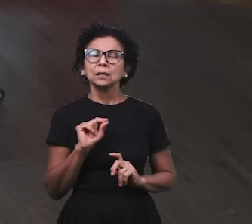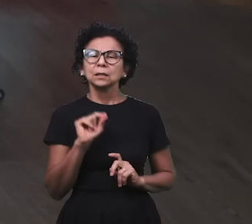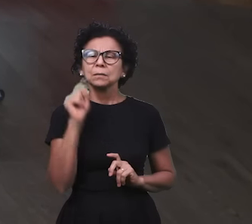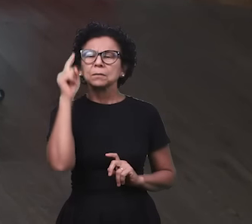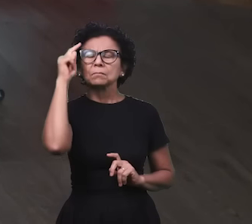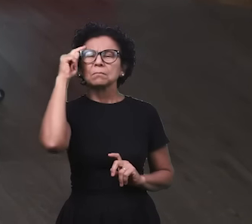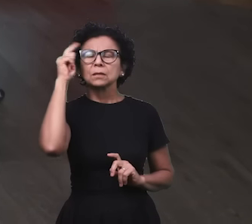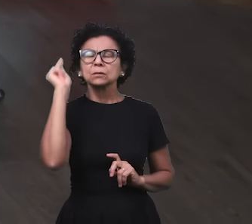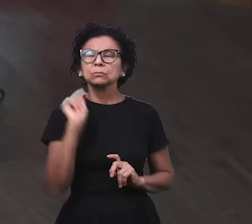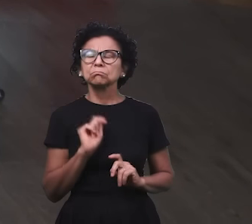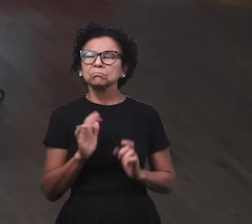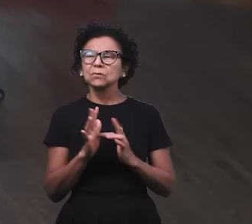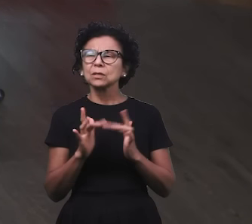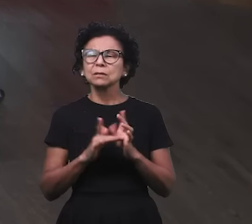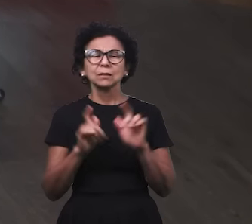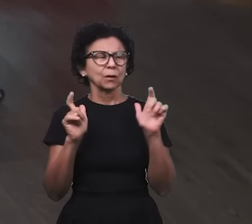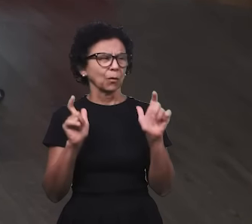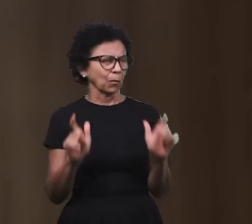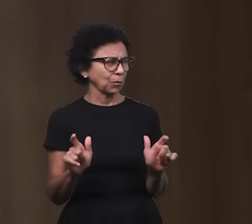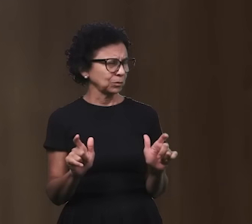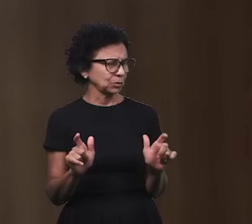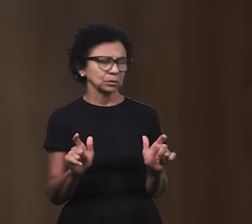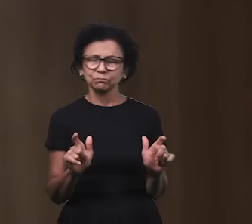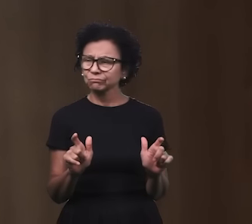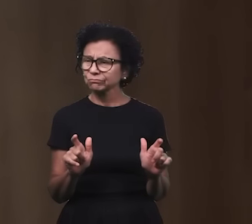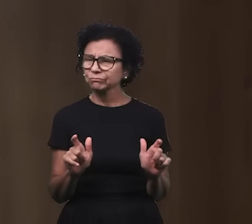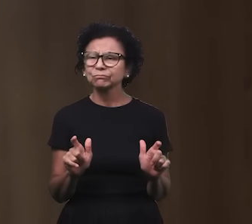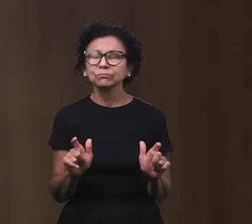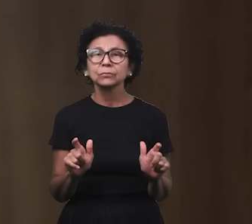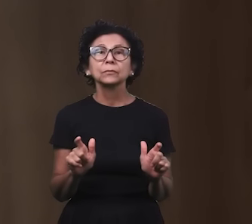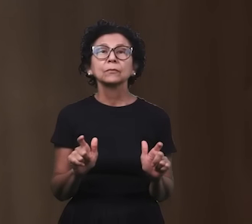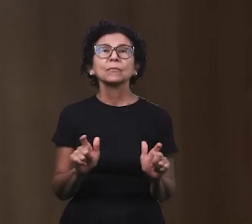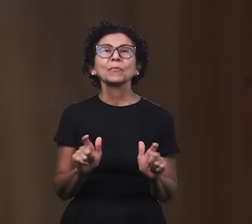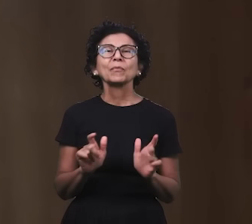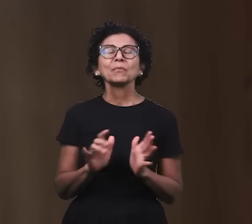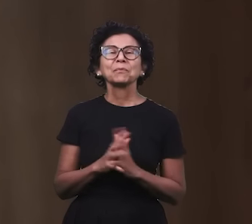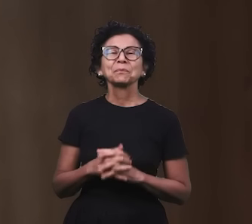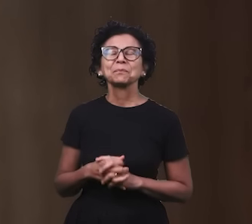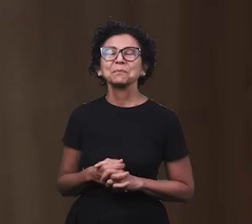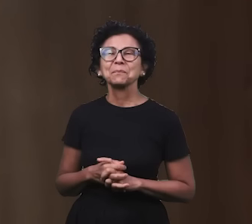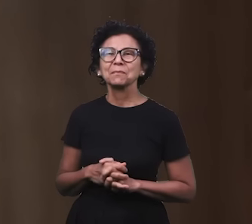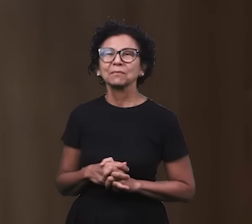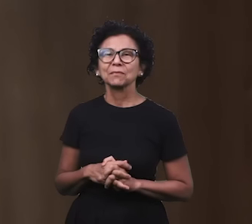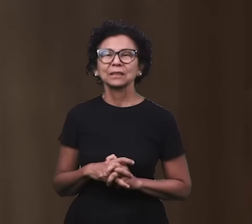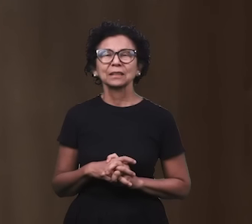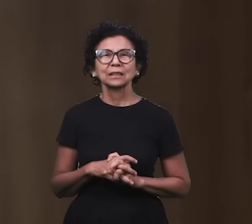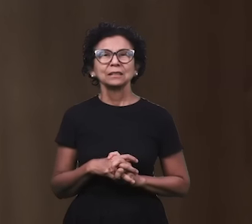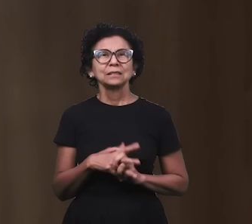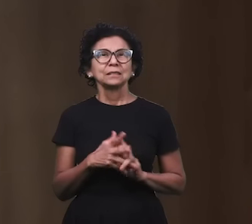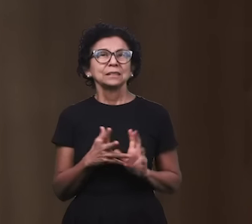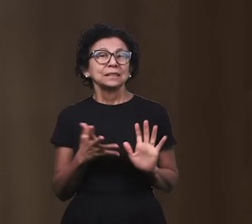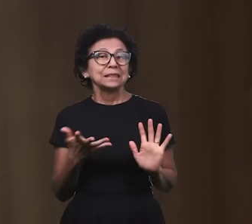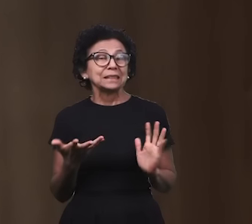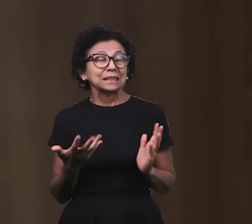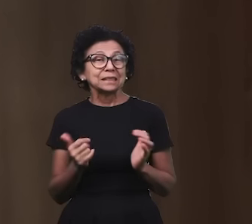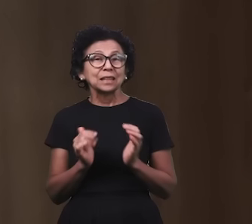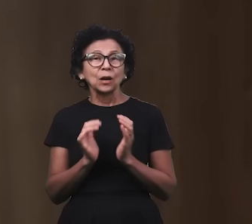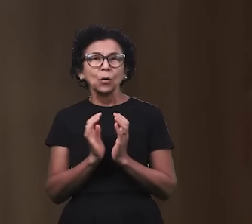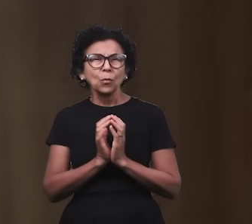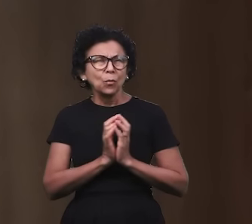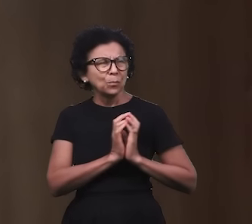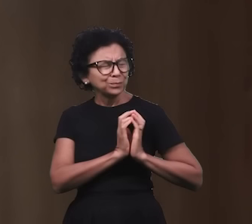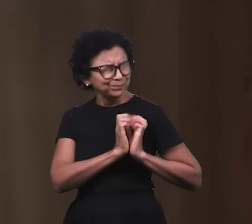estar entre os parentes. Certo. Isso aqui, pegando aqui a micro-história, mostra justamente, justifica